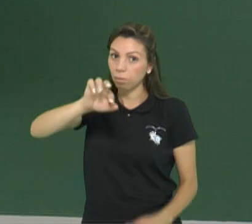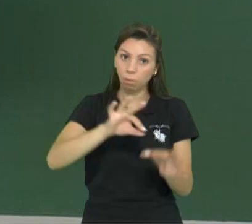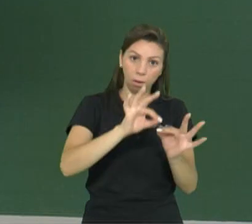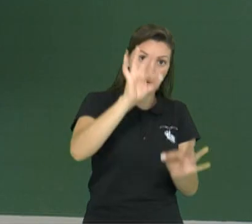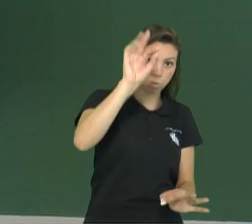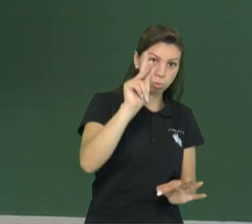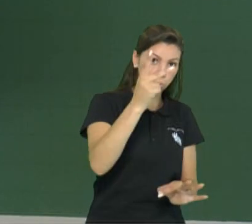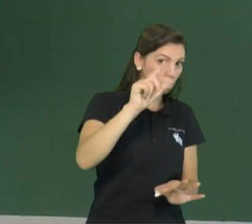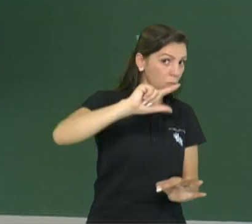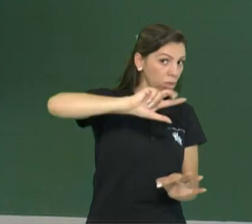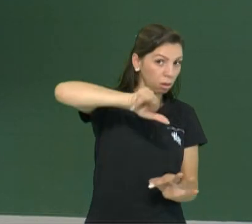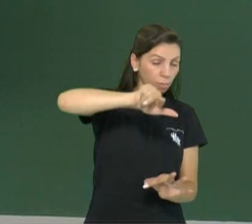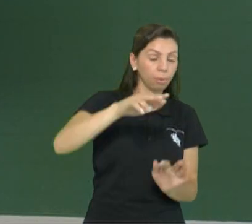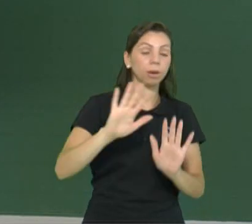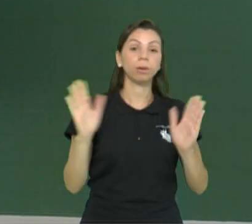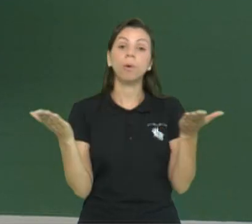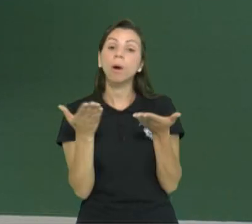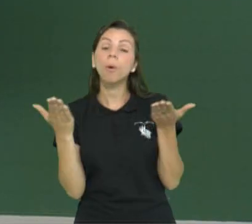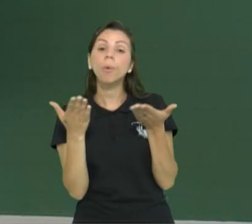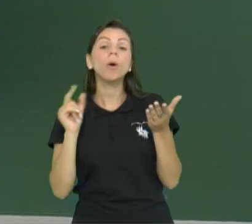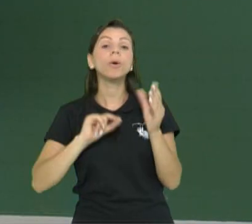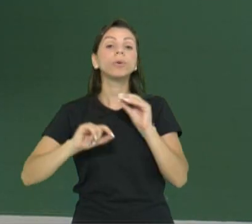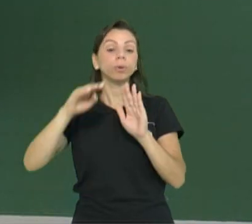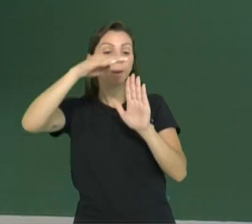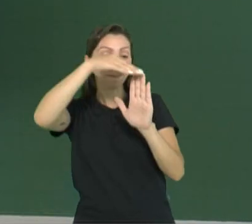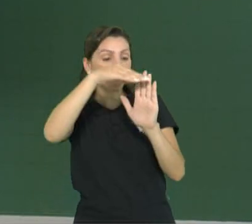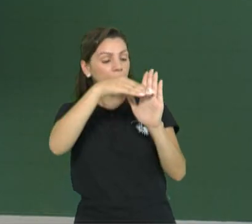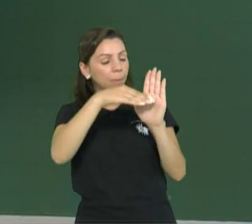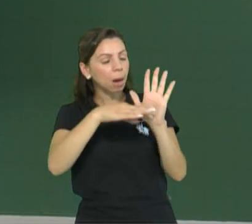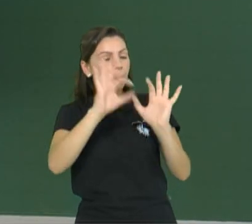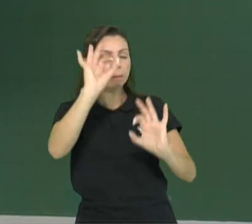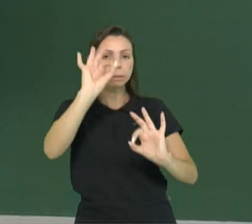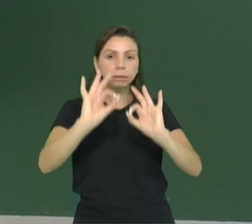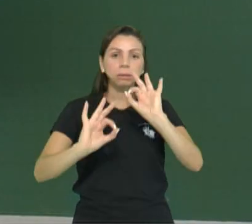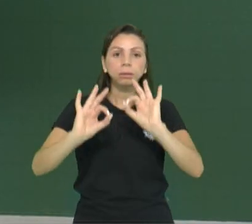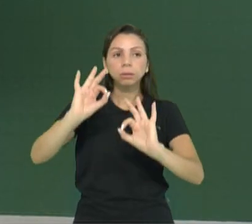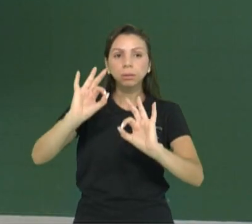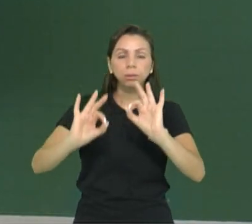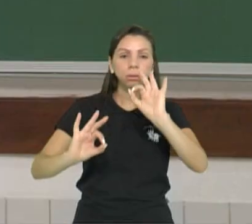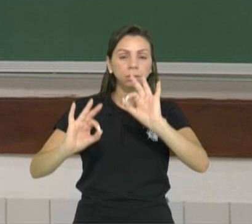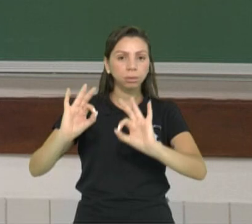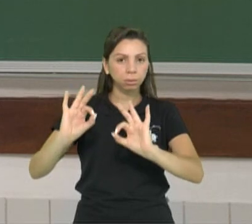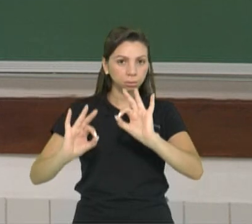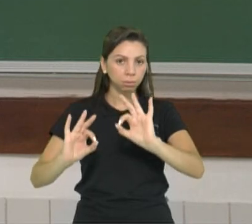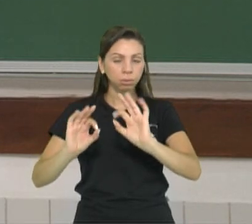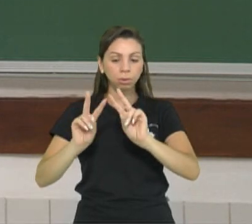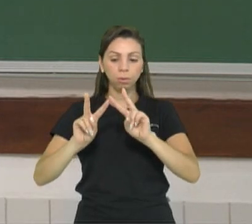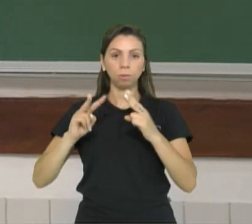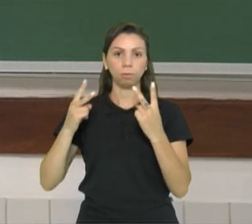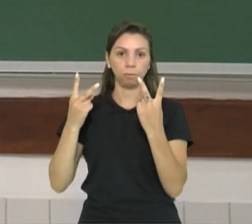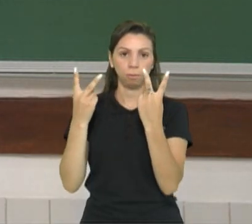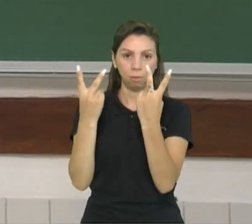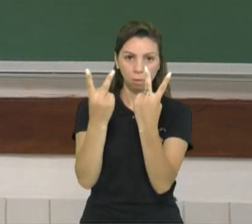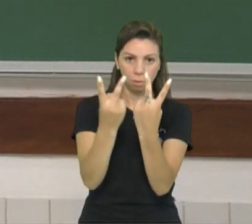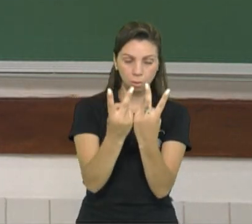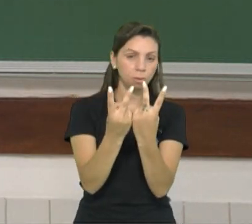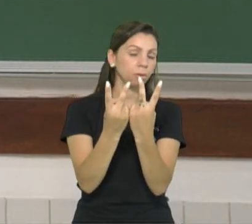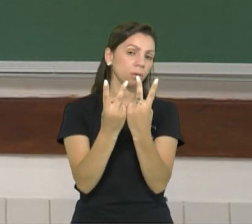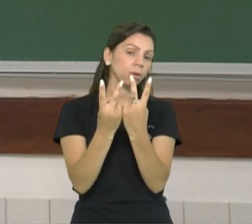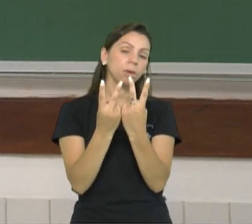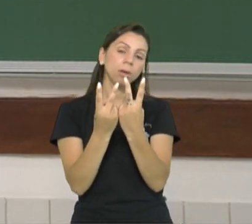só nós aplicarmos exatamente na fórmula do volume do nosso tronco